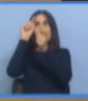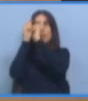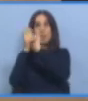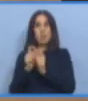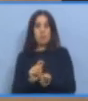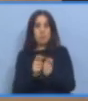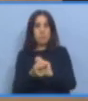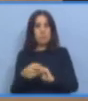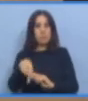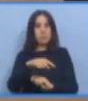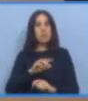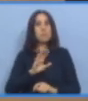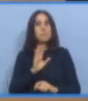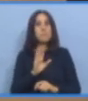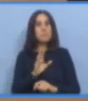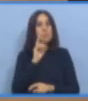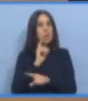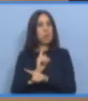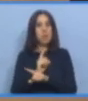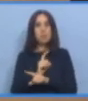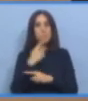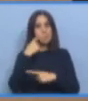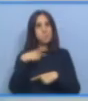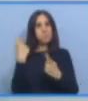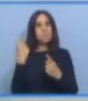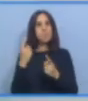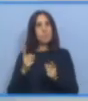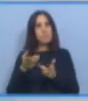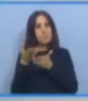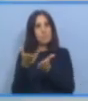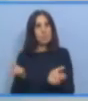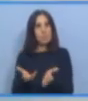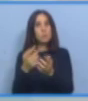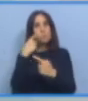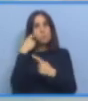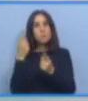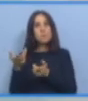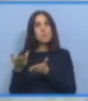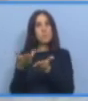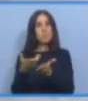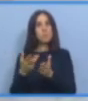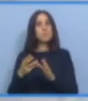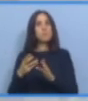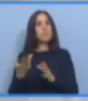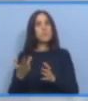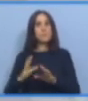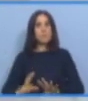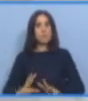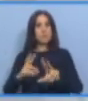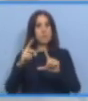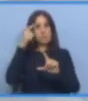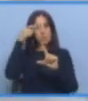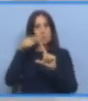climáticas, não saiam da ajuda pública ao desenvolvimento. A ajuda pública ao desenvolvimento é a ajuda que os